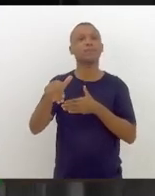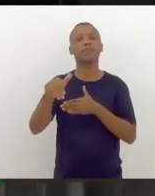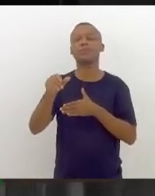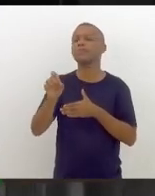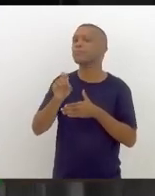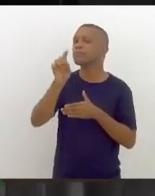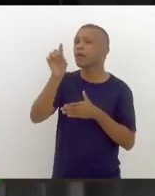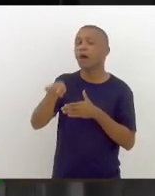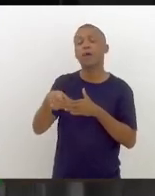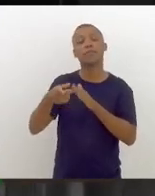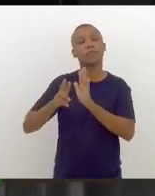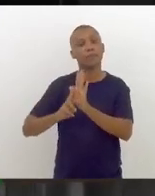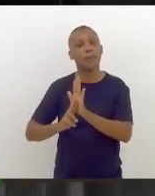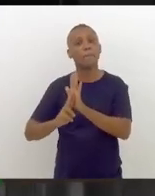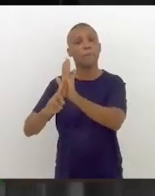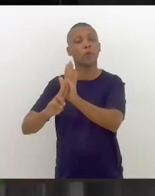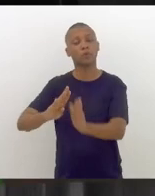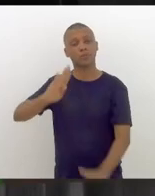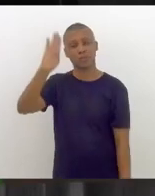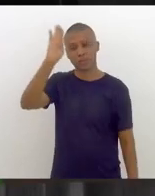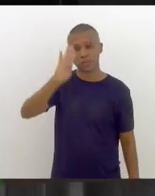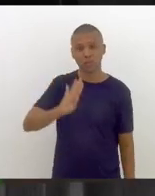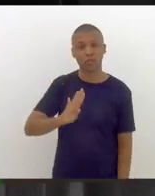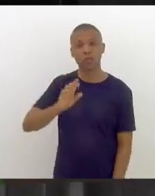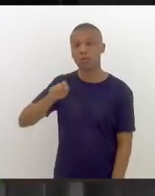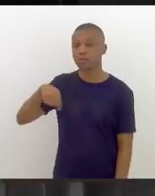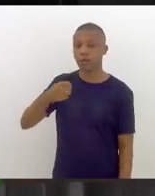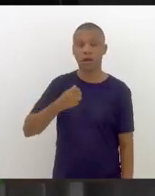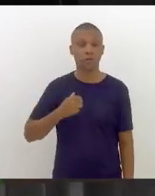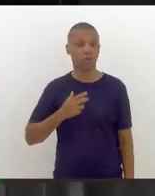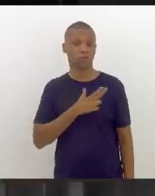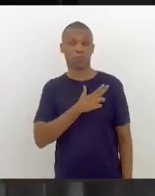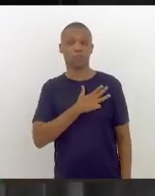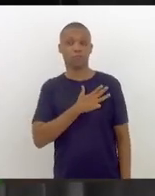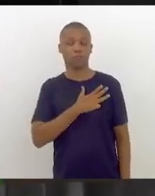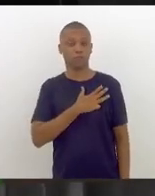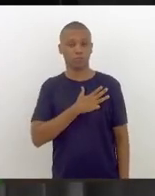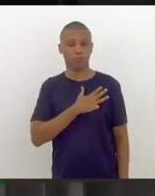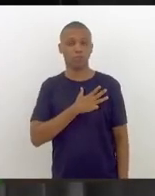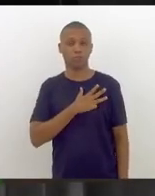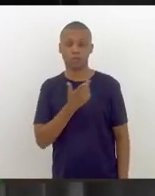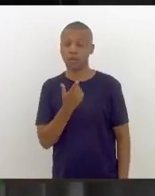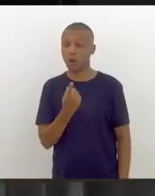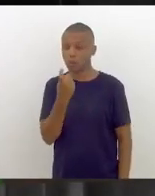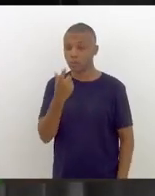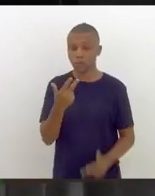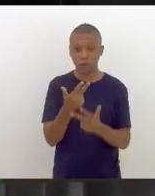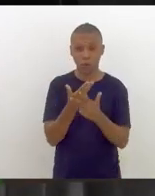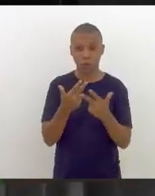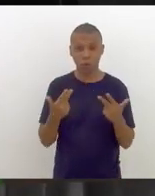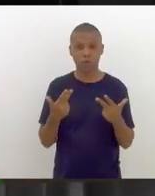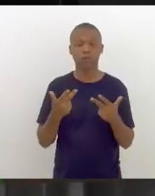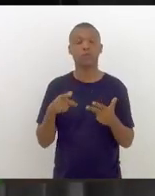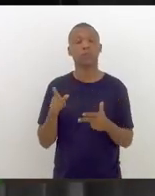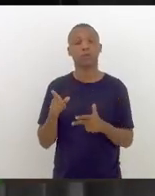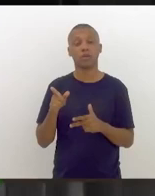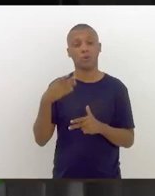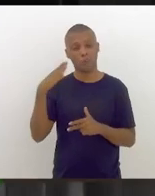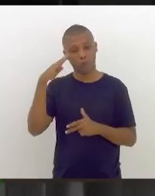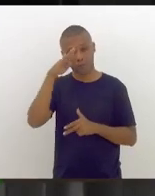na linha de frente desse país é Luiz Inácio Lula da Silva A única coisa que o